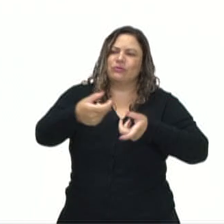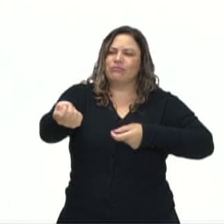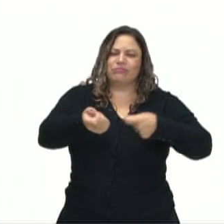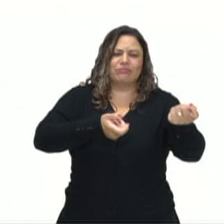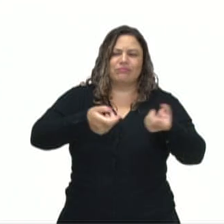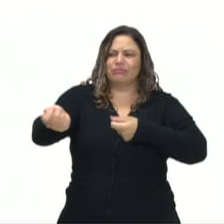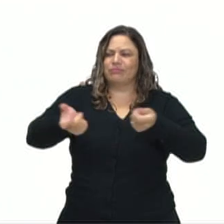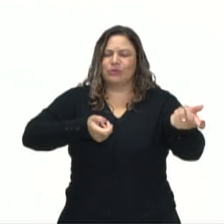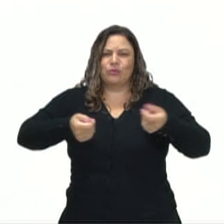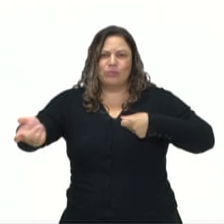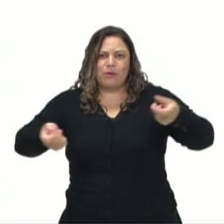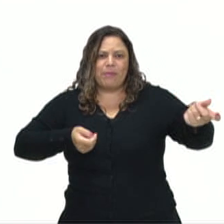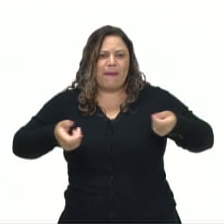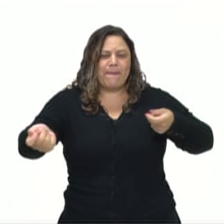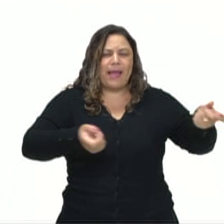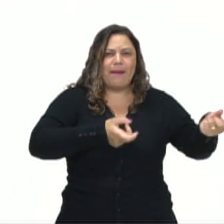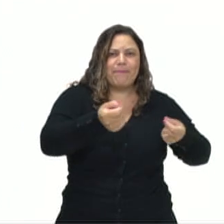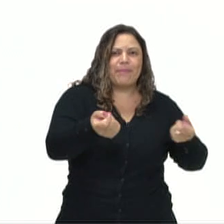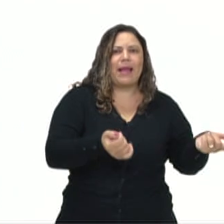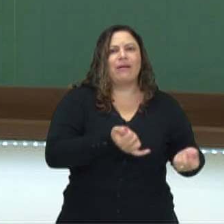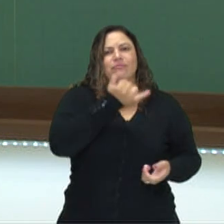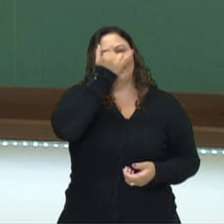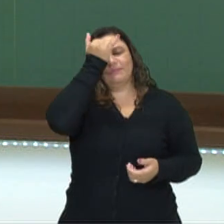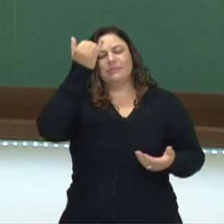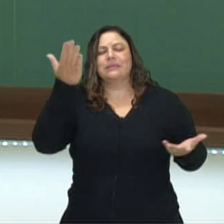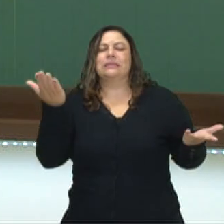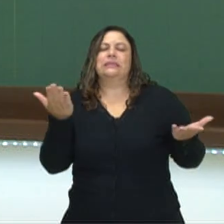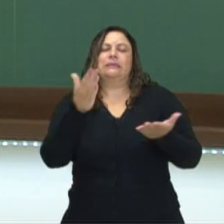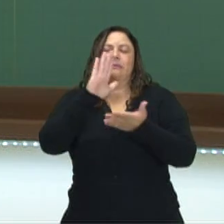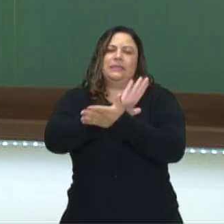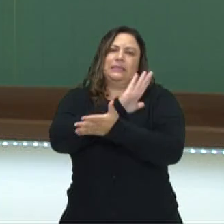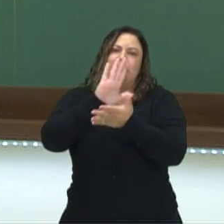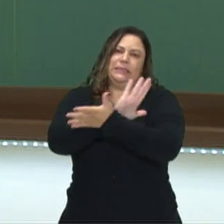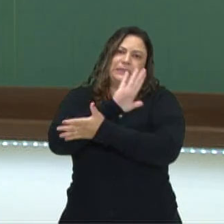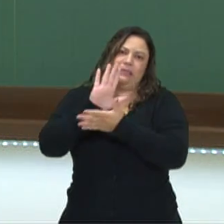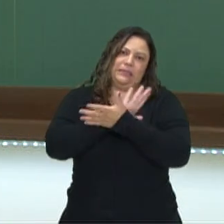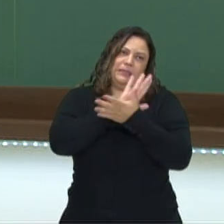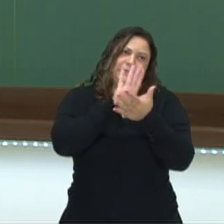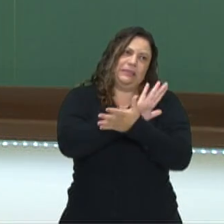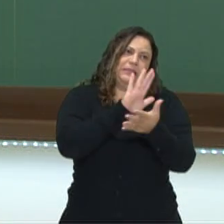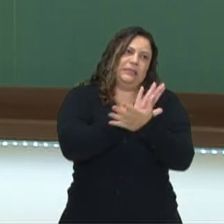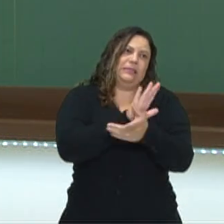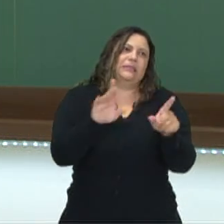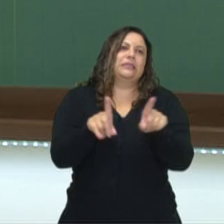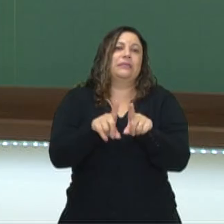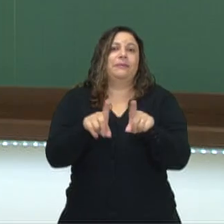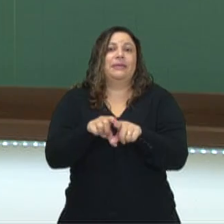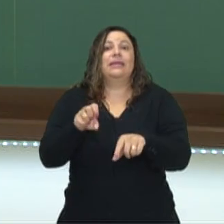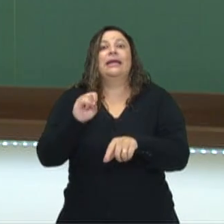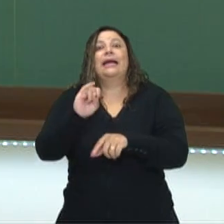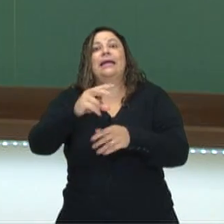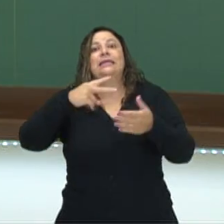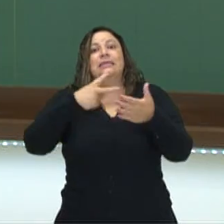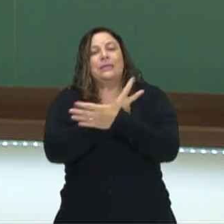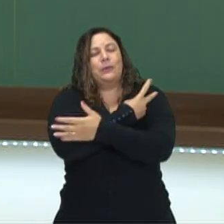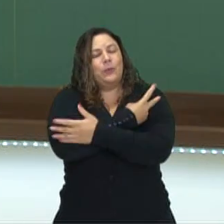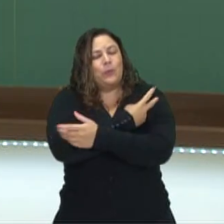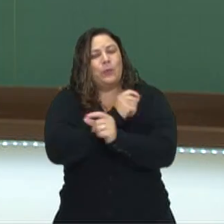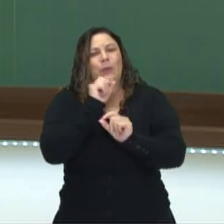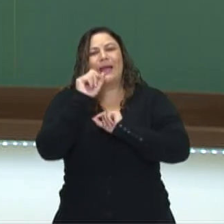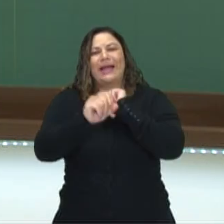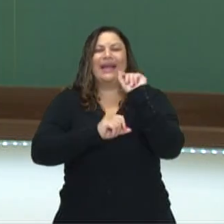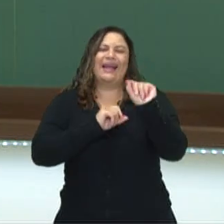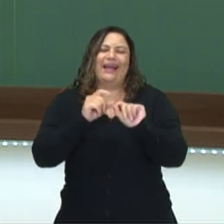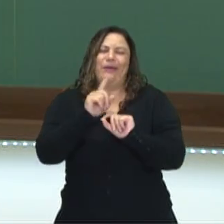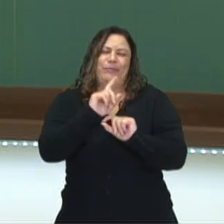demais, eu acabo caindo no vício do desperdício. E se eu peco por generosidade, não sou